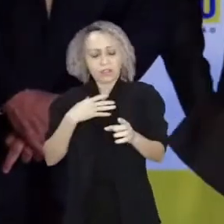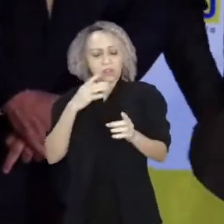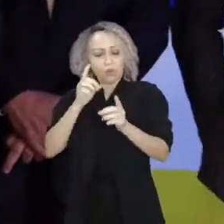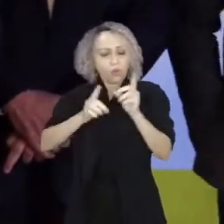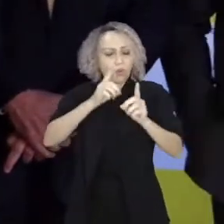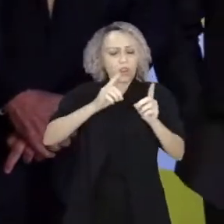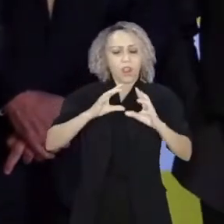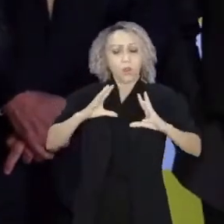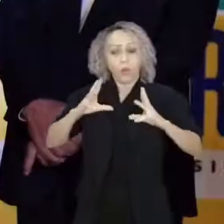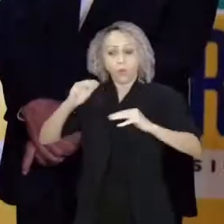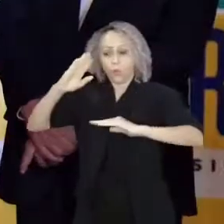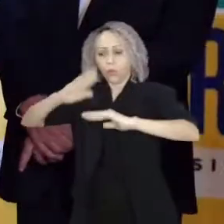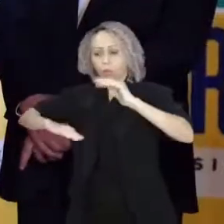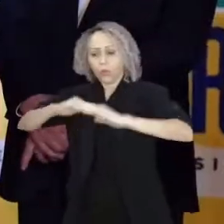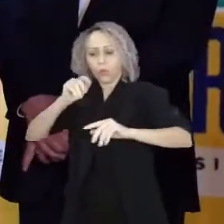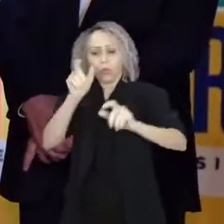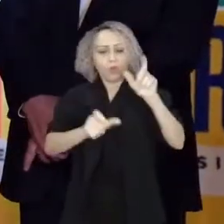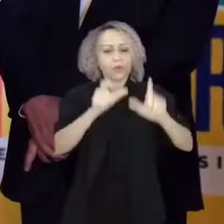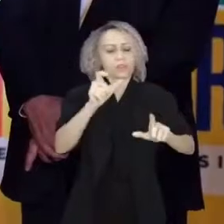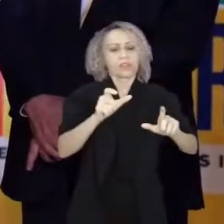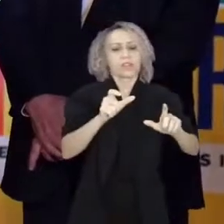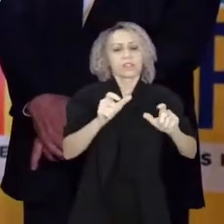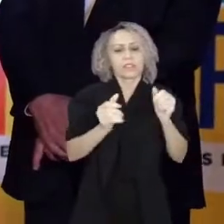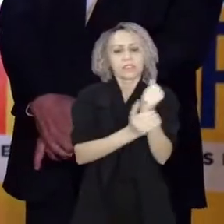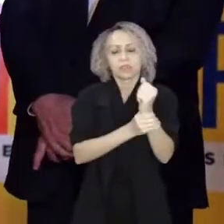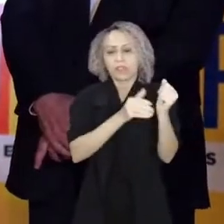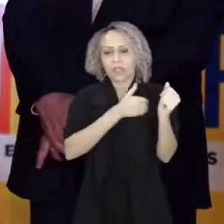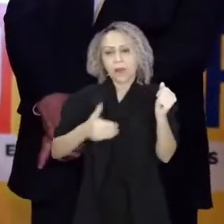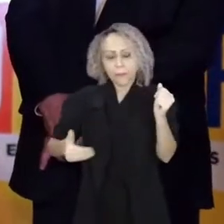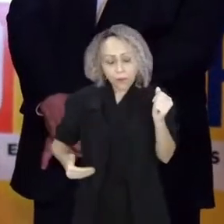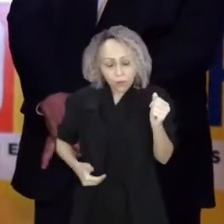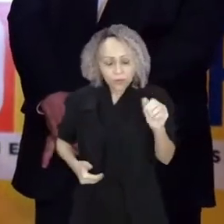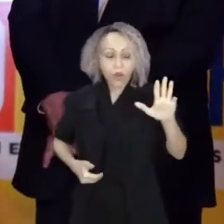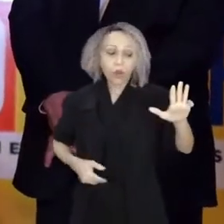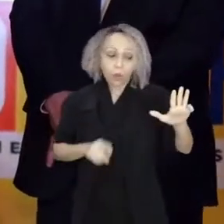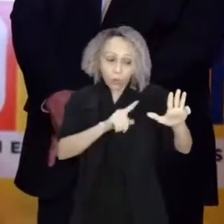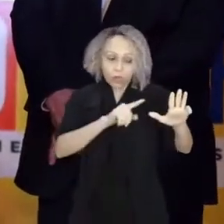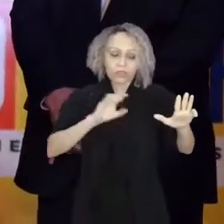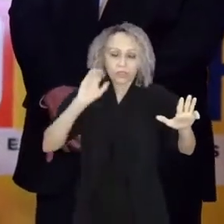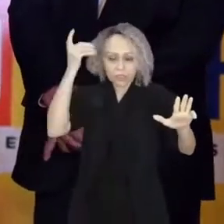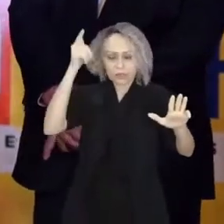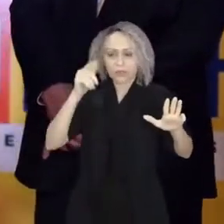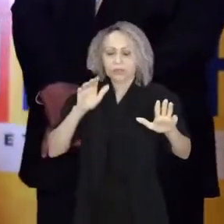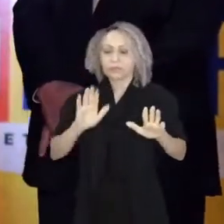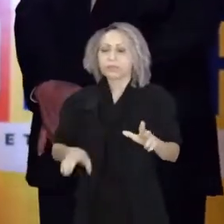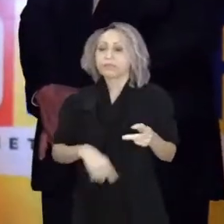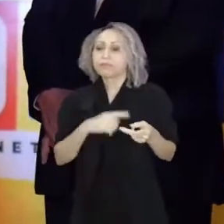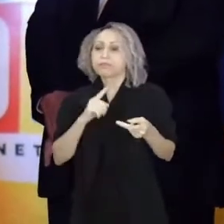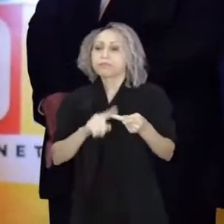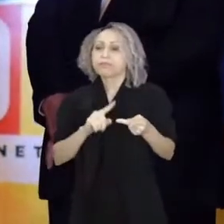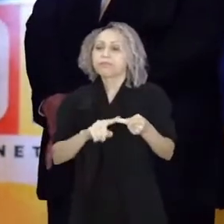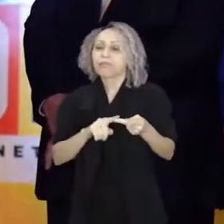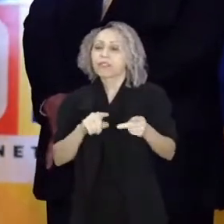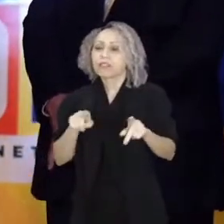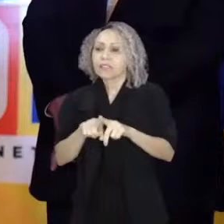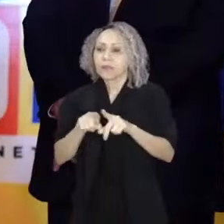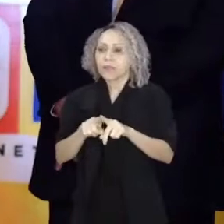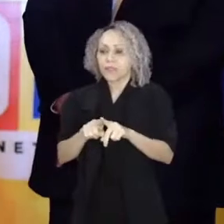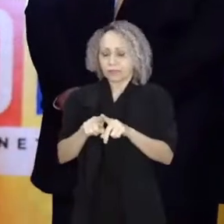pública, e isso vai ocorrer por determinação do presidente Lula. Em relação à Direção-Geral da Polícia